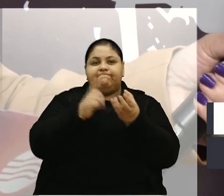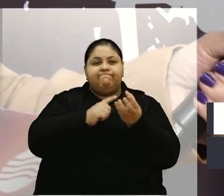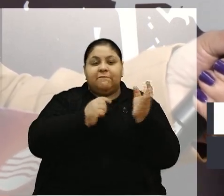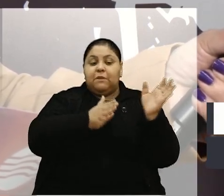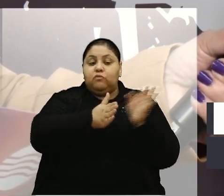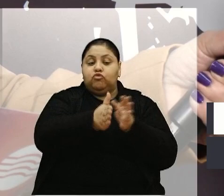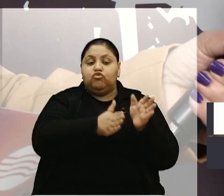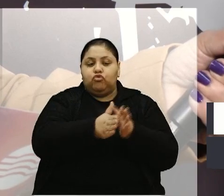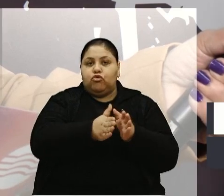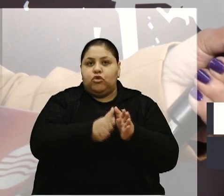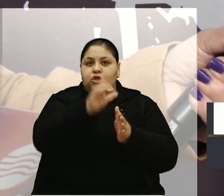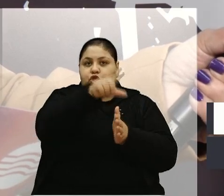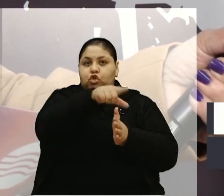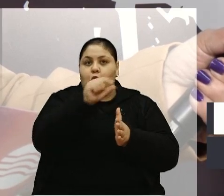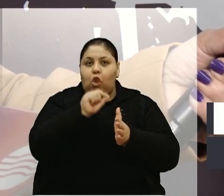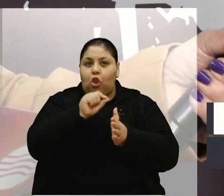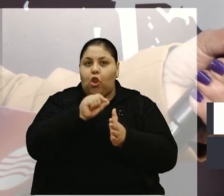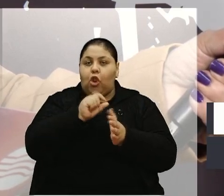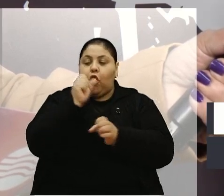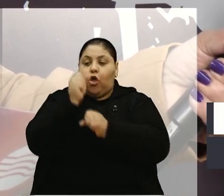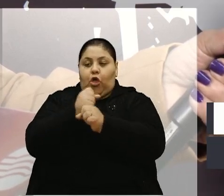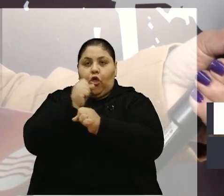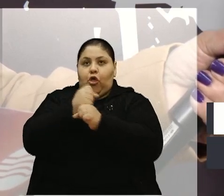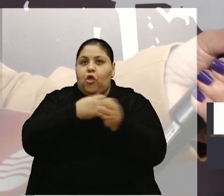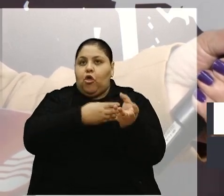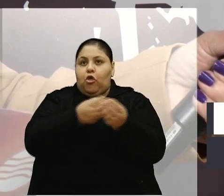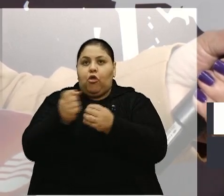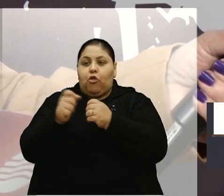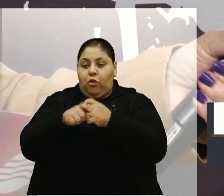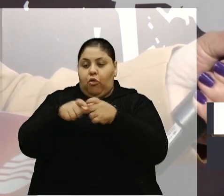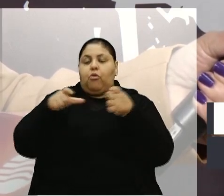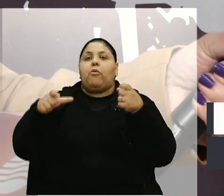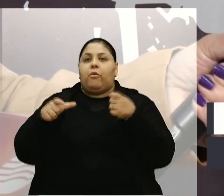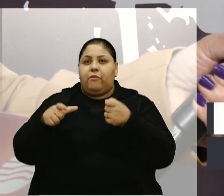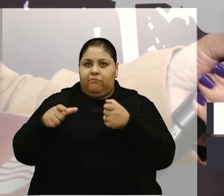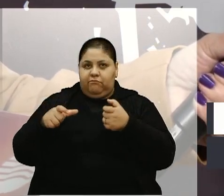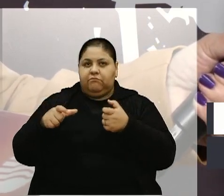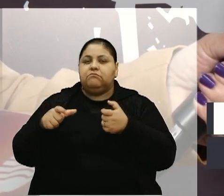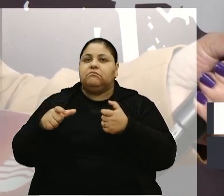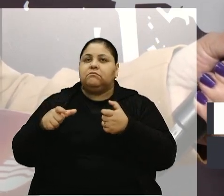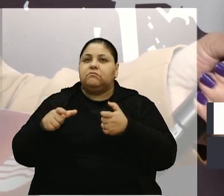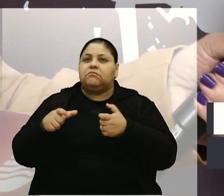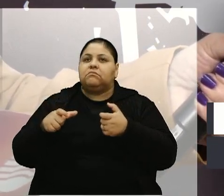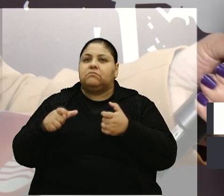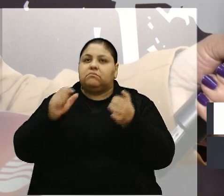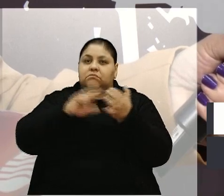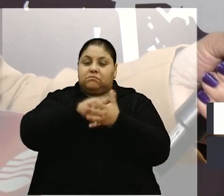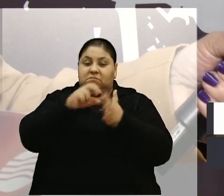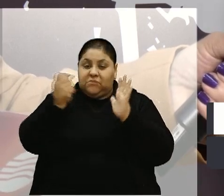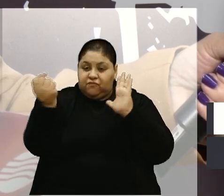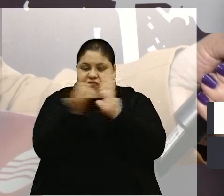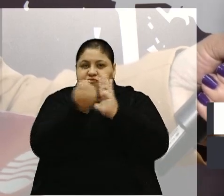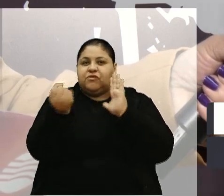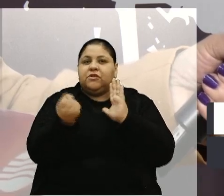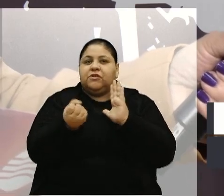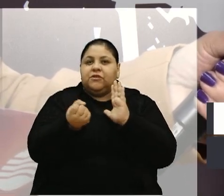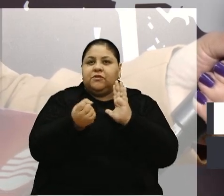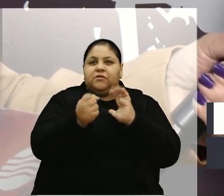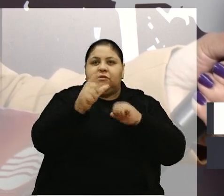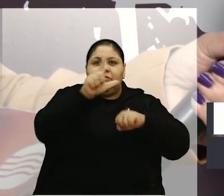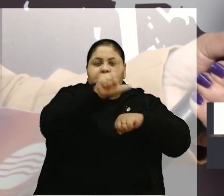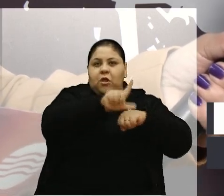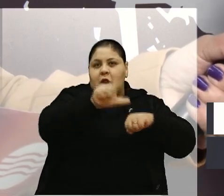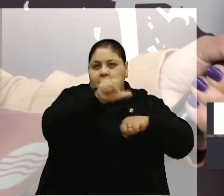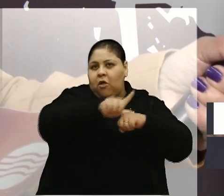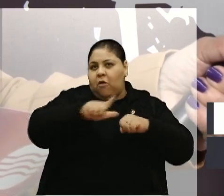prazo definido. E é uma obra muito grande, uma obra que está causando vários impactos, tanto no comércio quanto